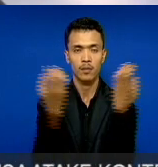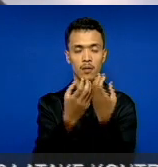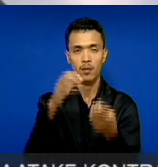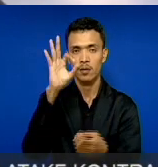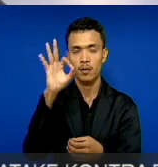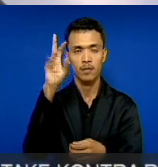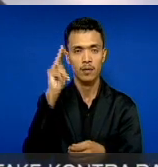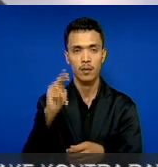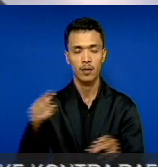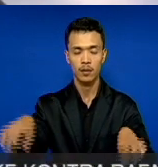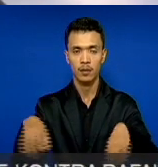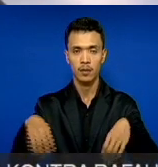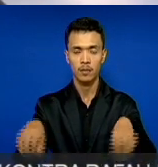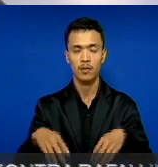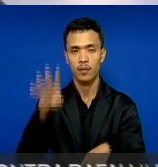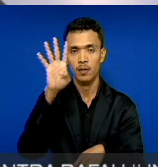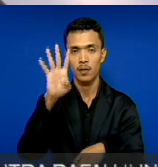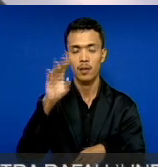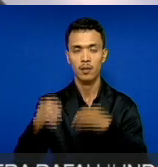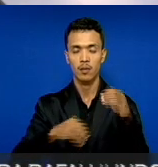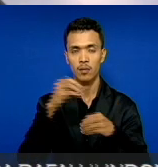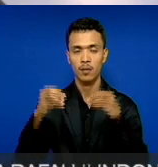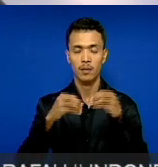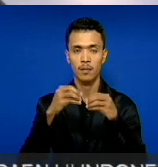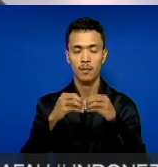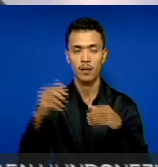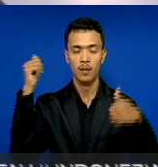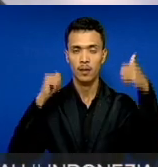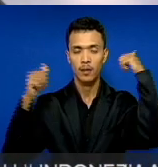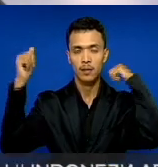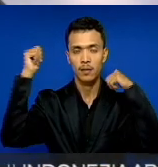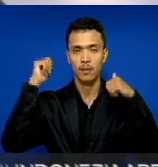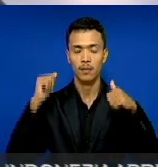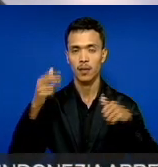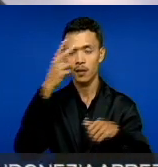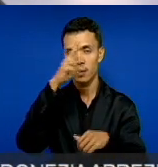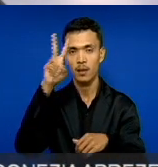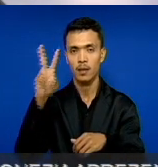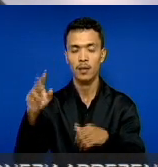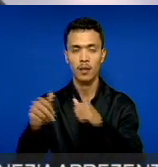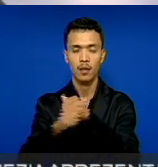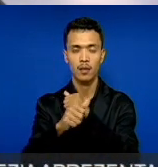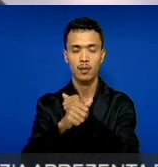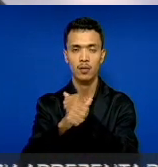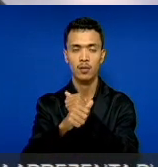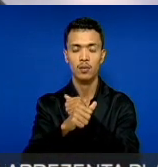serviço da hat maka colia conava atividades hareba e assuntos